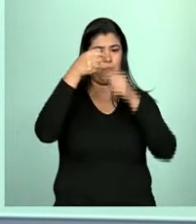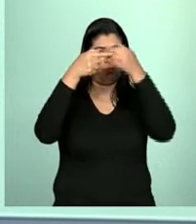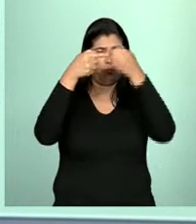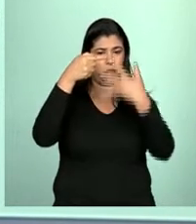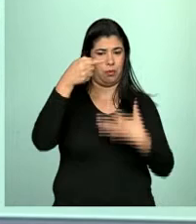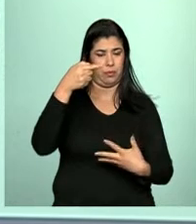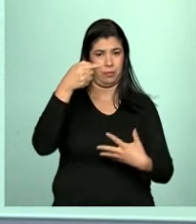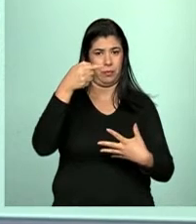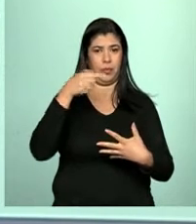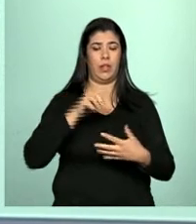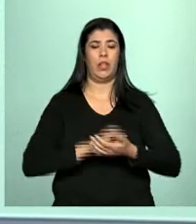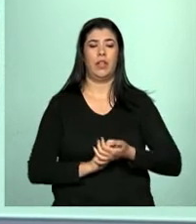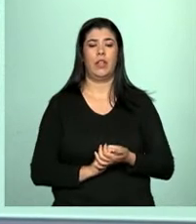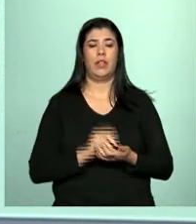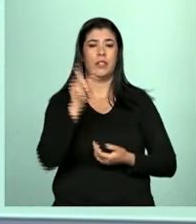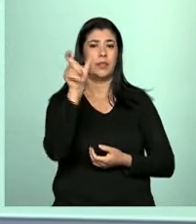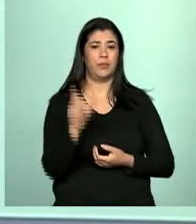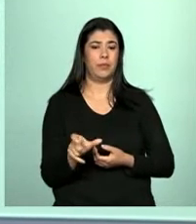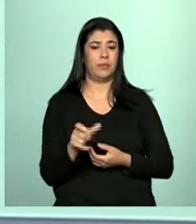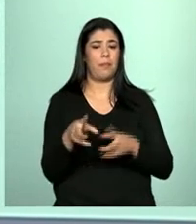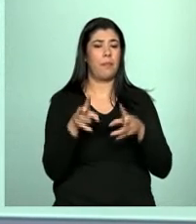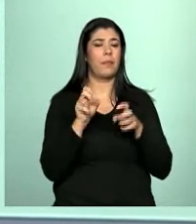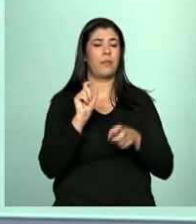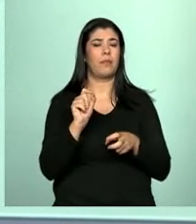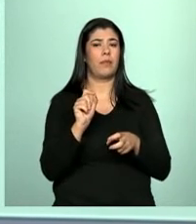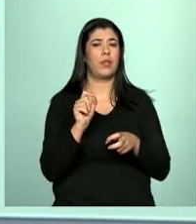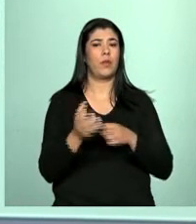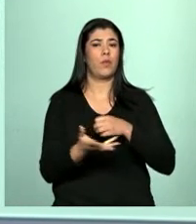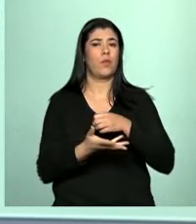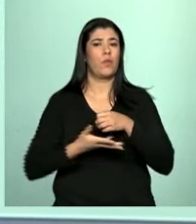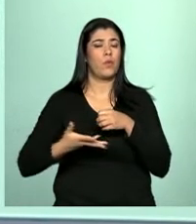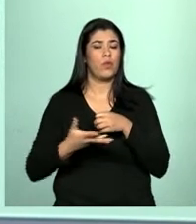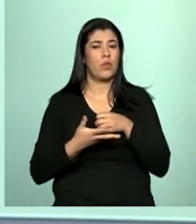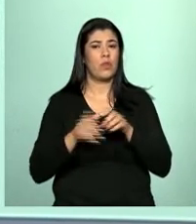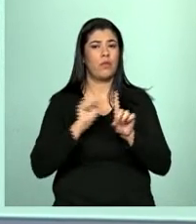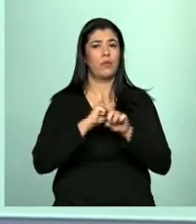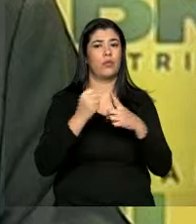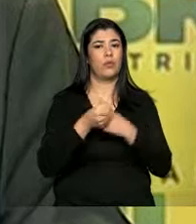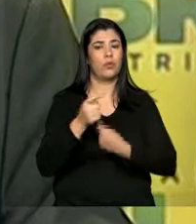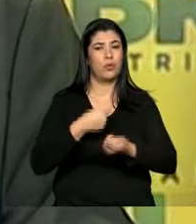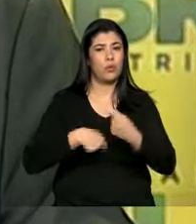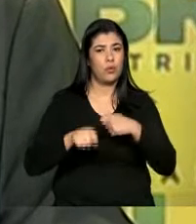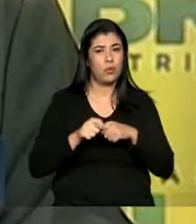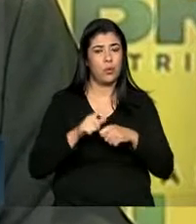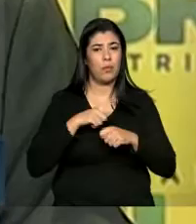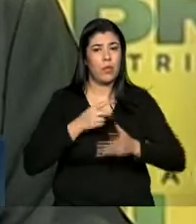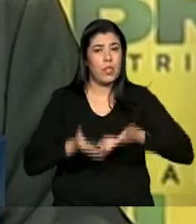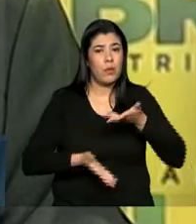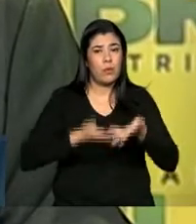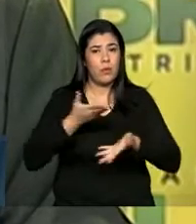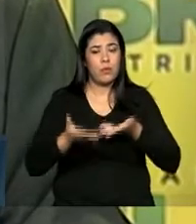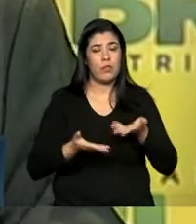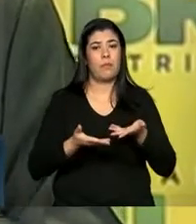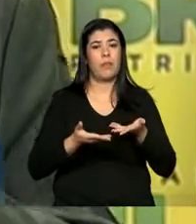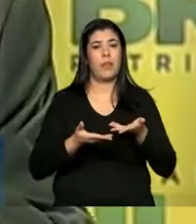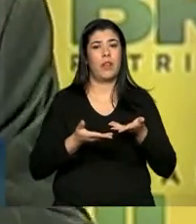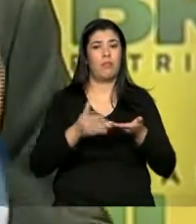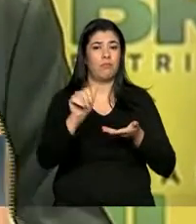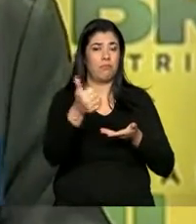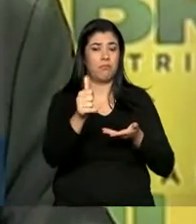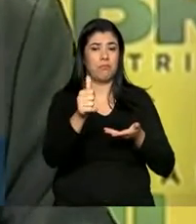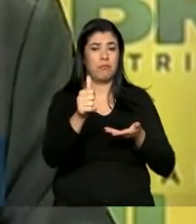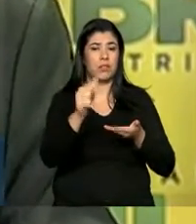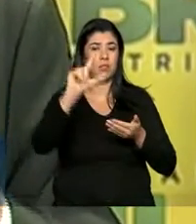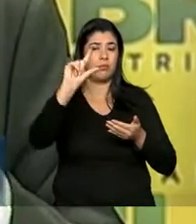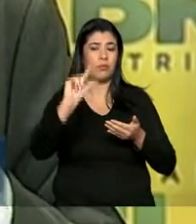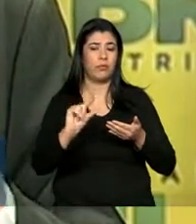Percebam que, na medida que o nível socioeconômico cai, o desempenho cai. Esse é algo que ocorre em